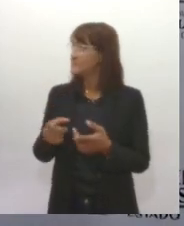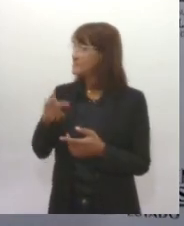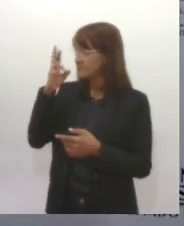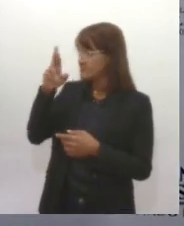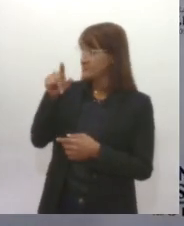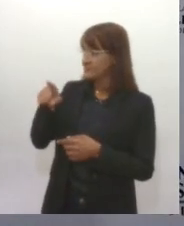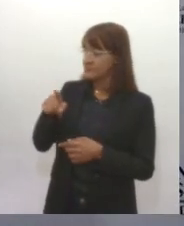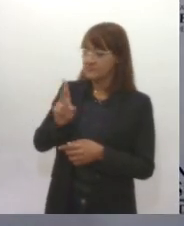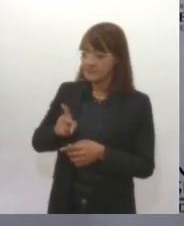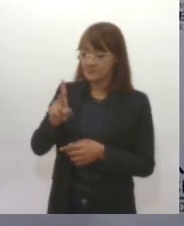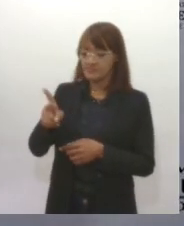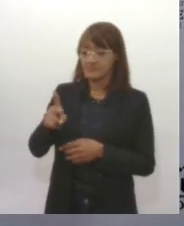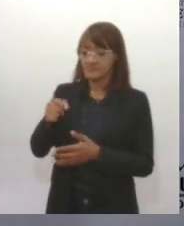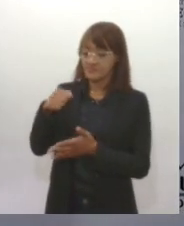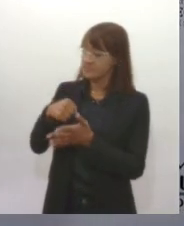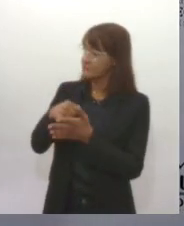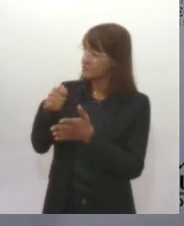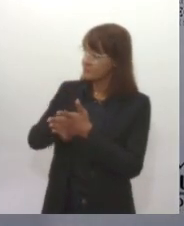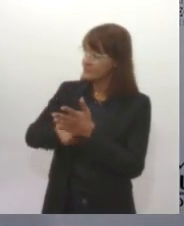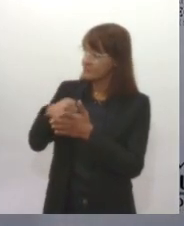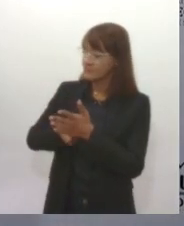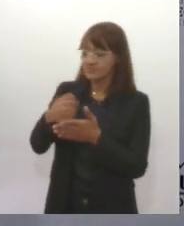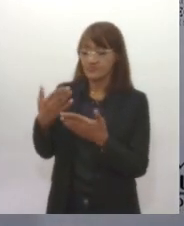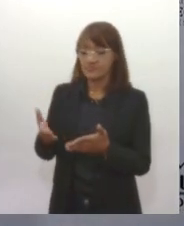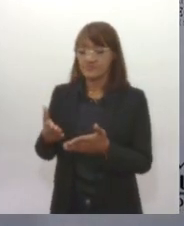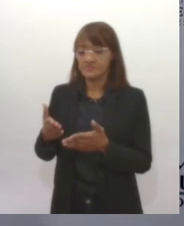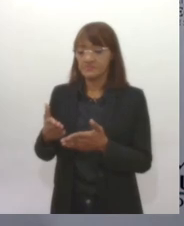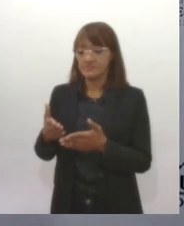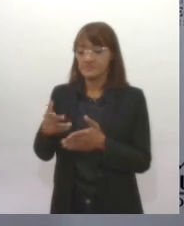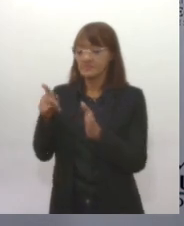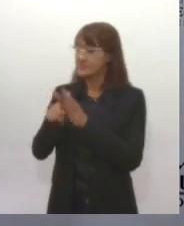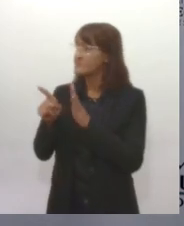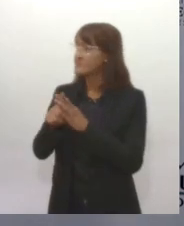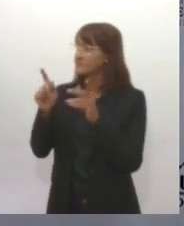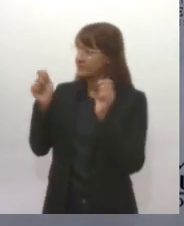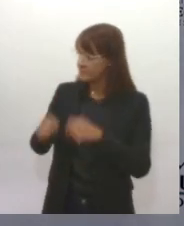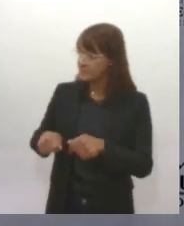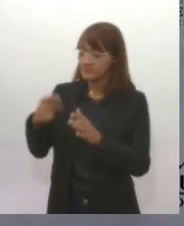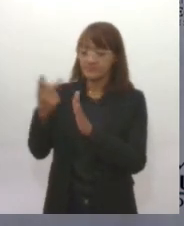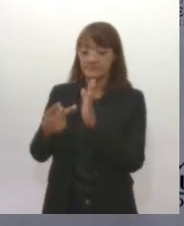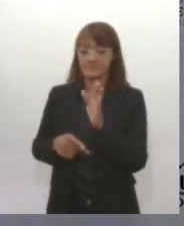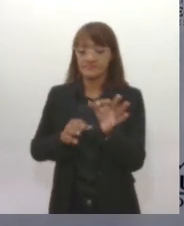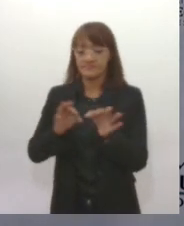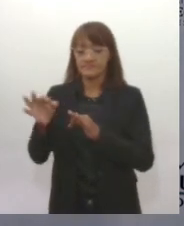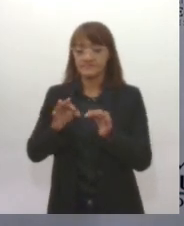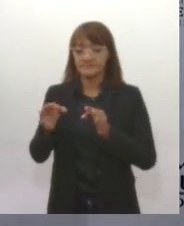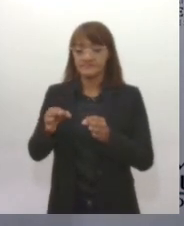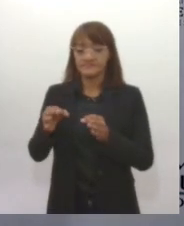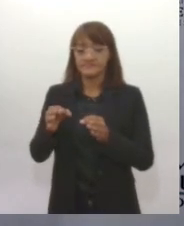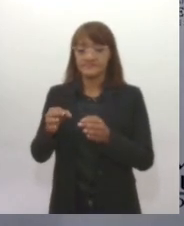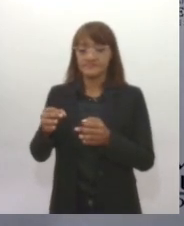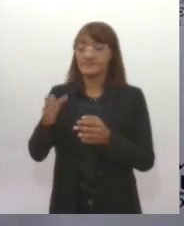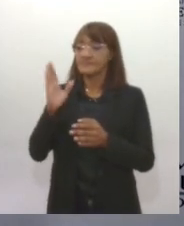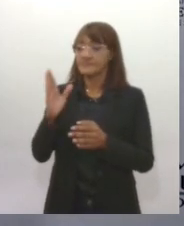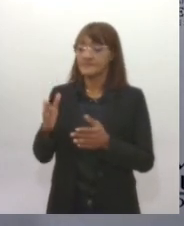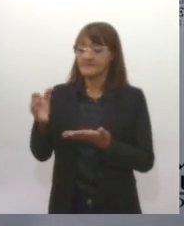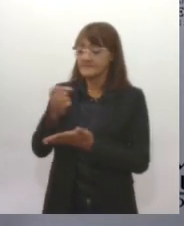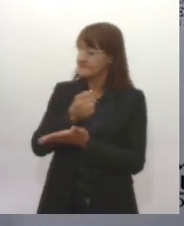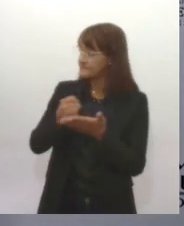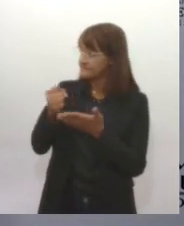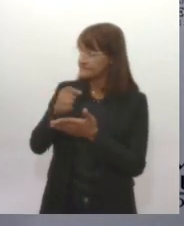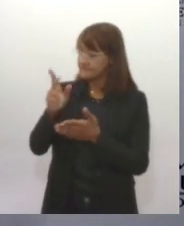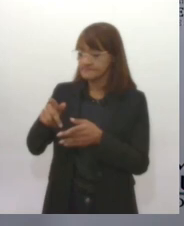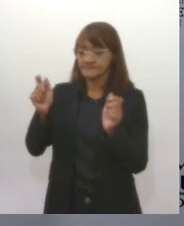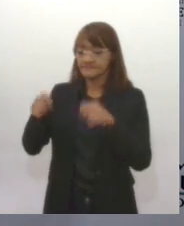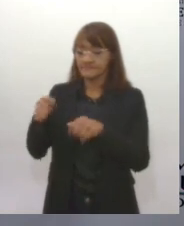que seja feito um projeto base ou básico para a construção de proteção naquela